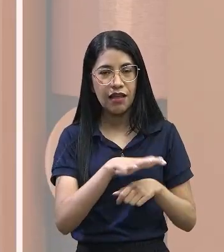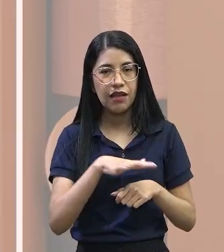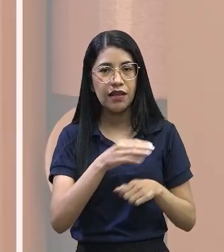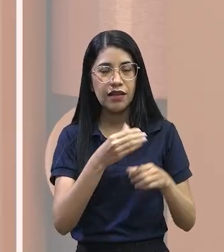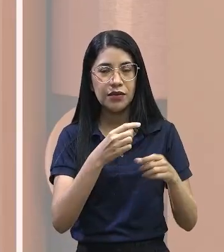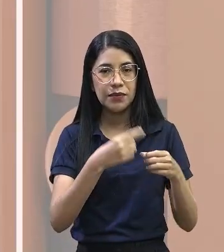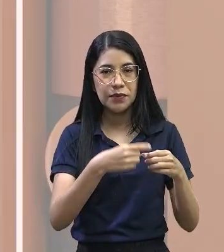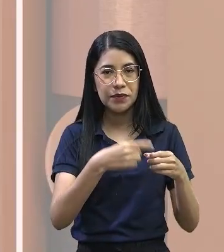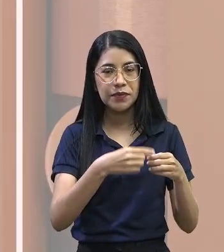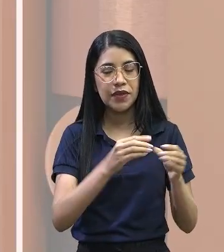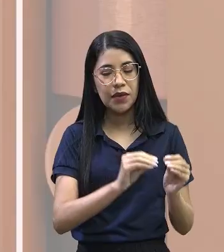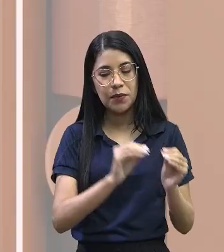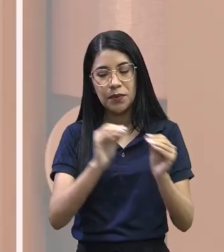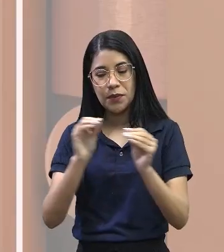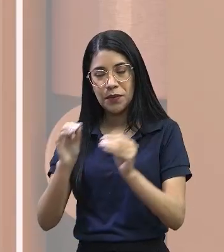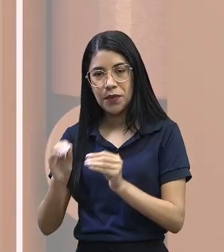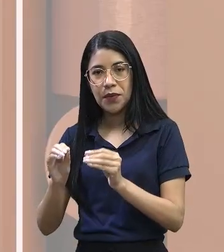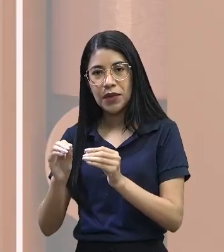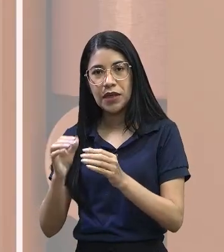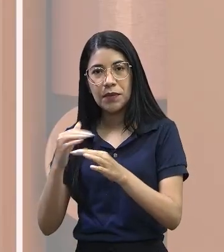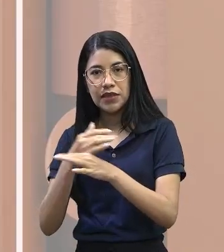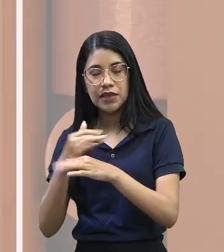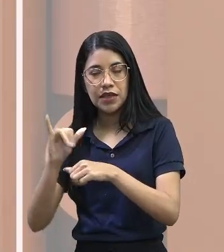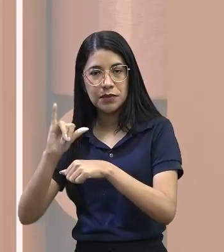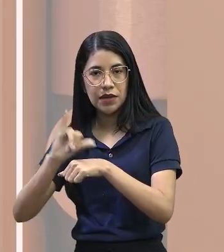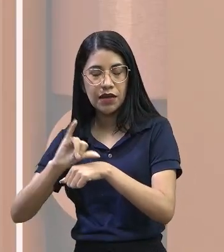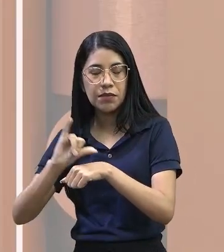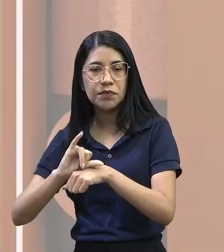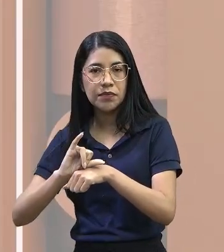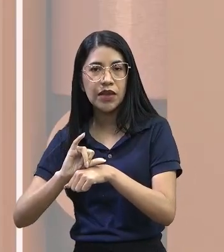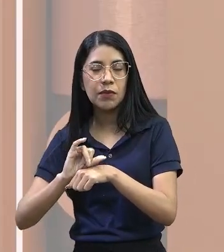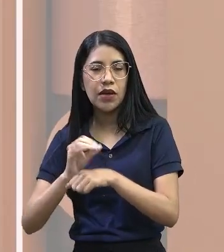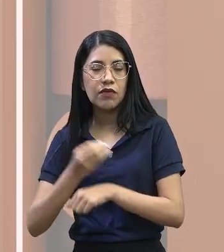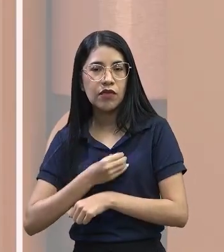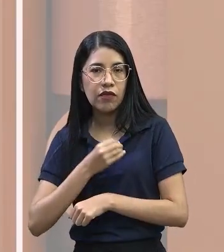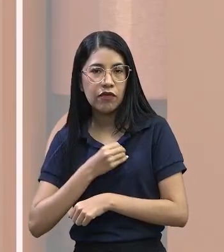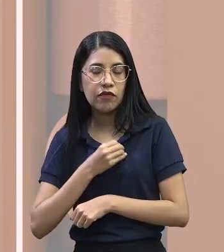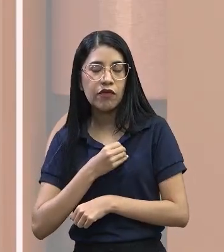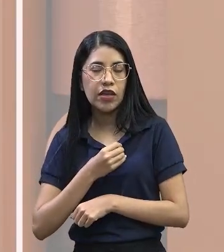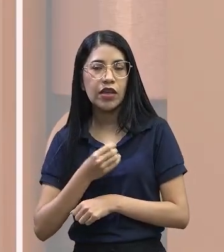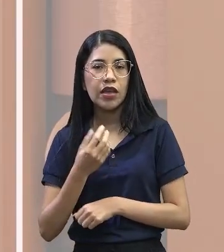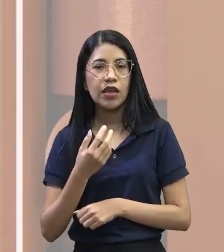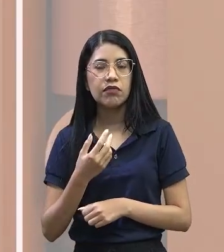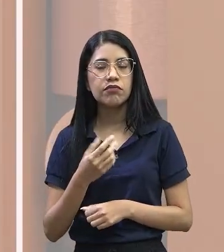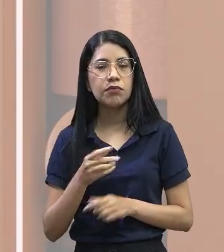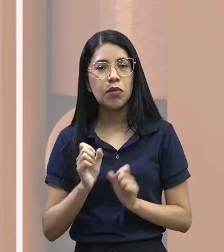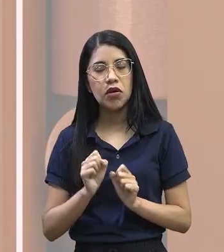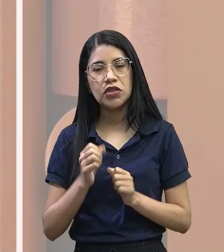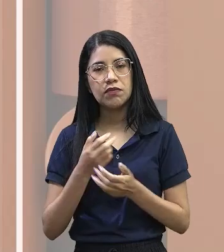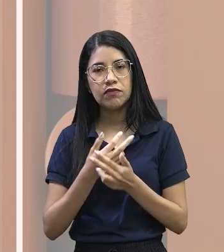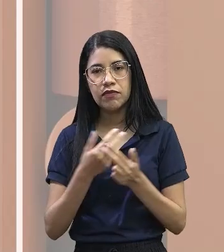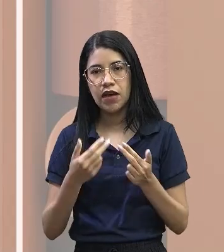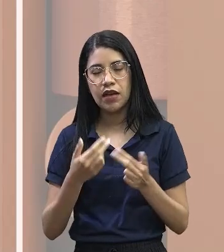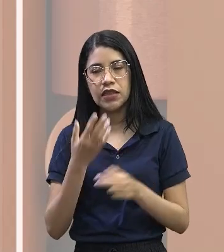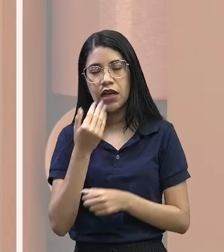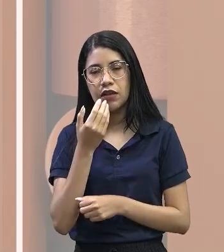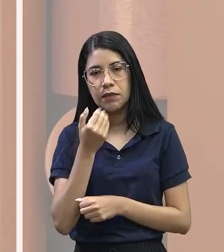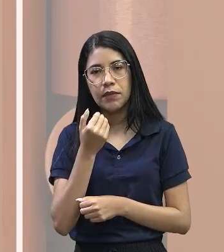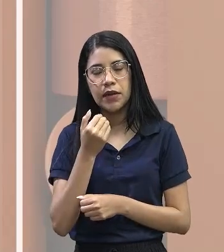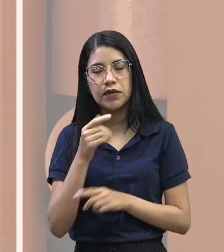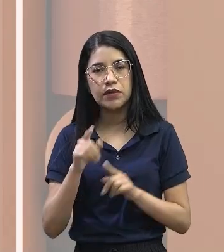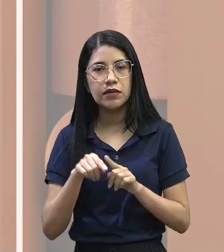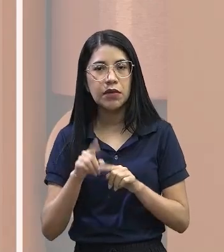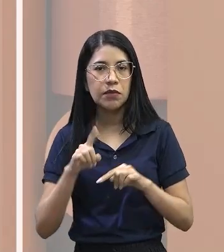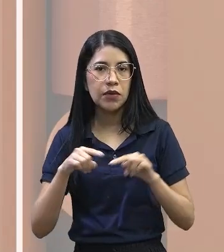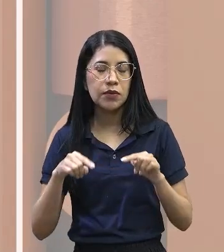para a cidade comprar a mercadoria para sua sobrevivência no interior, pode ser conserva, pode ser açúcar, café, entre outros